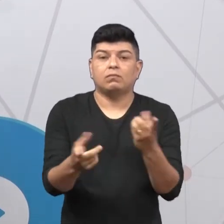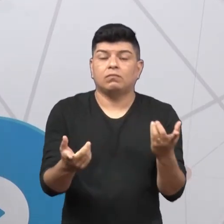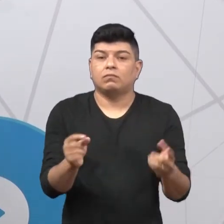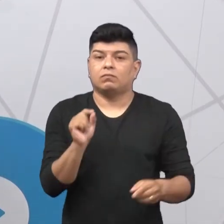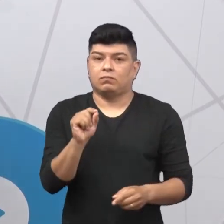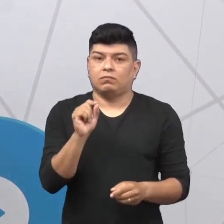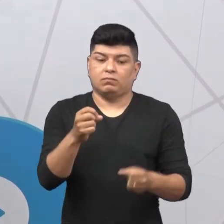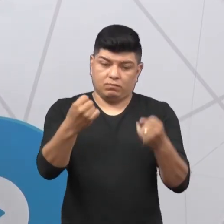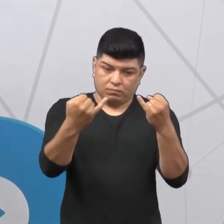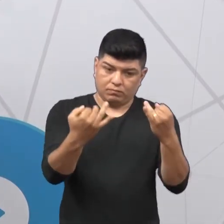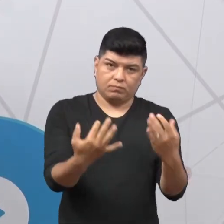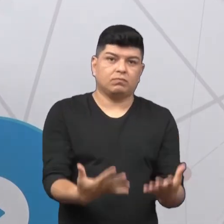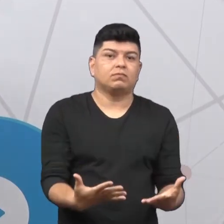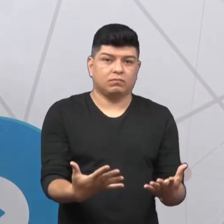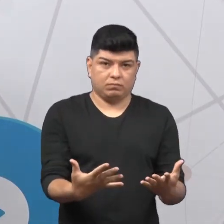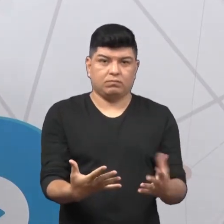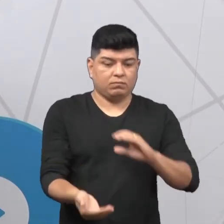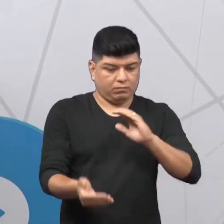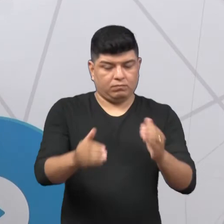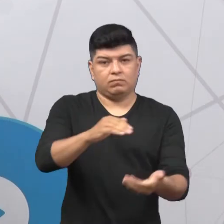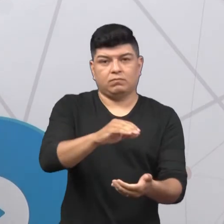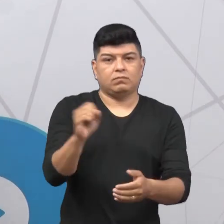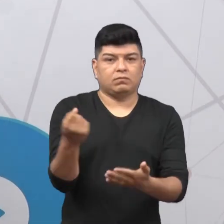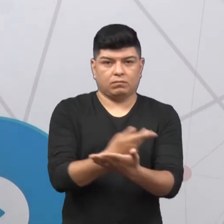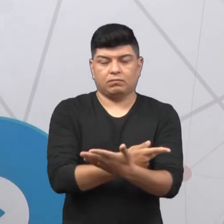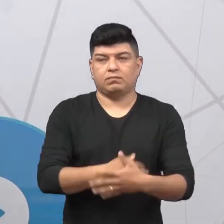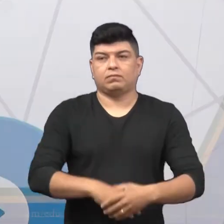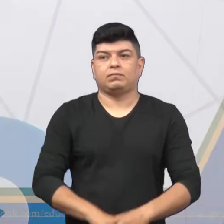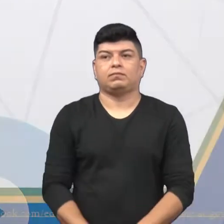dessas denominações para a transformação isocórica.